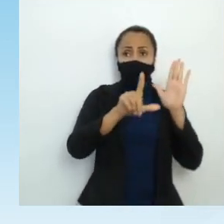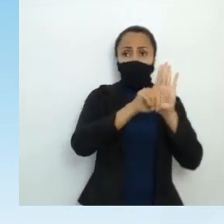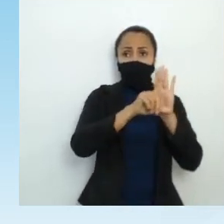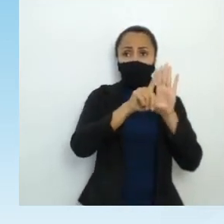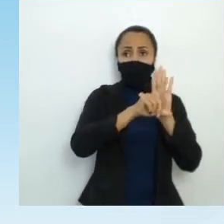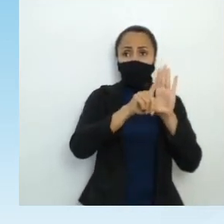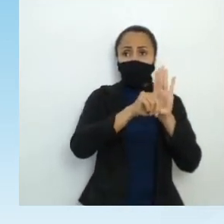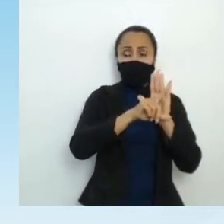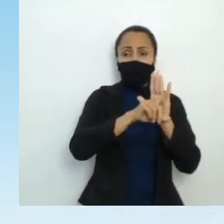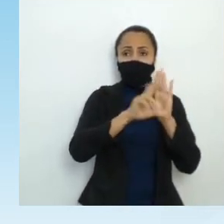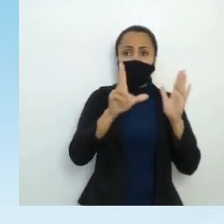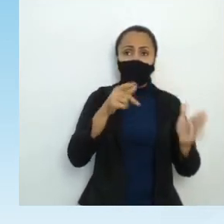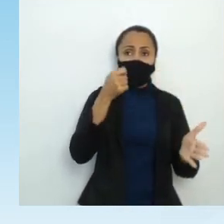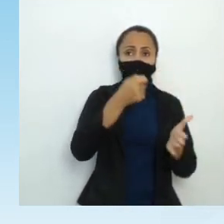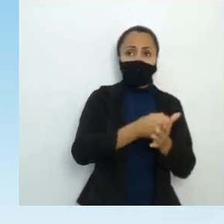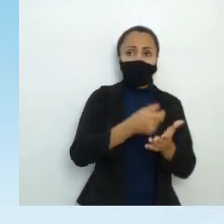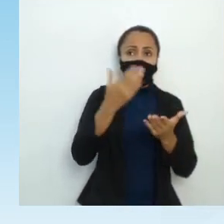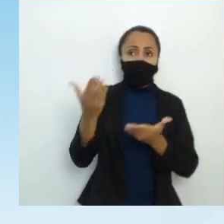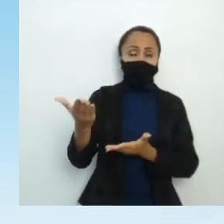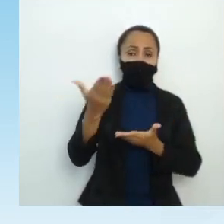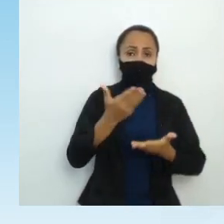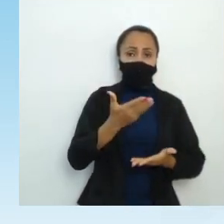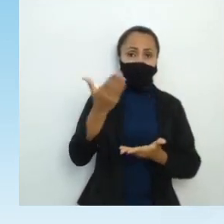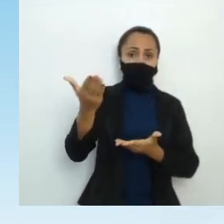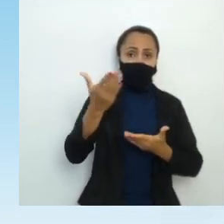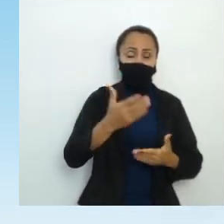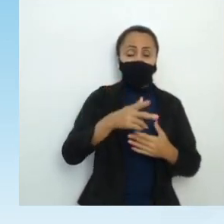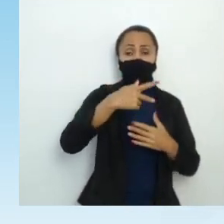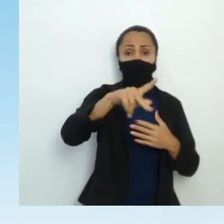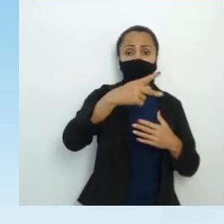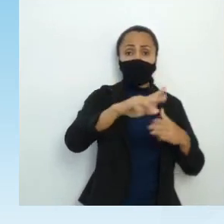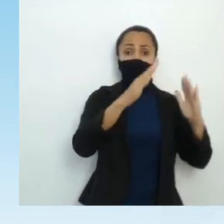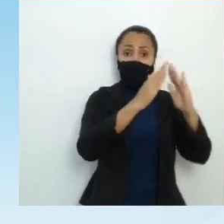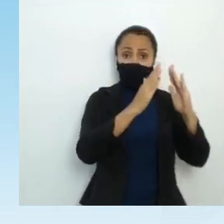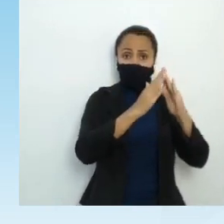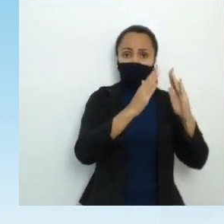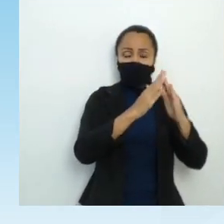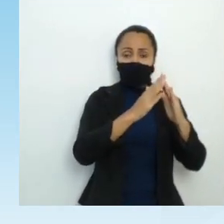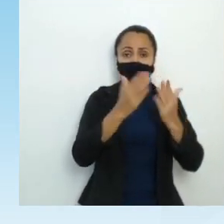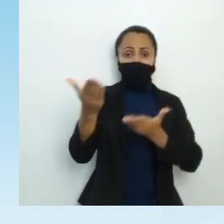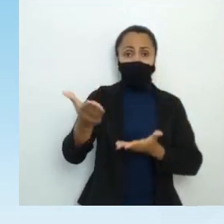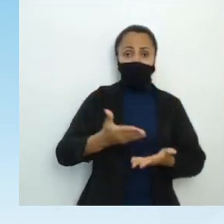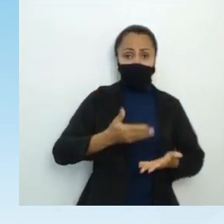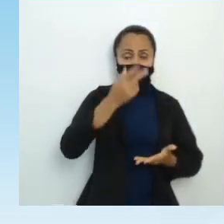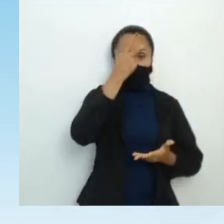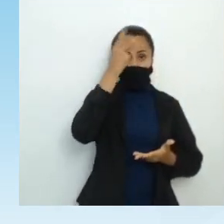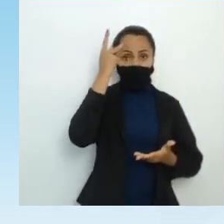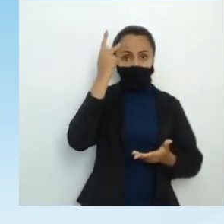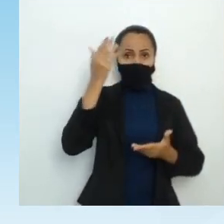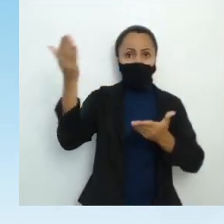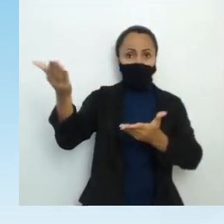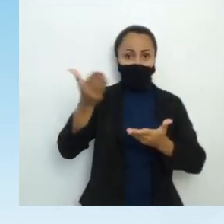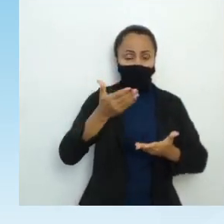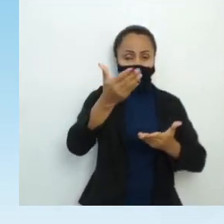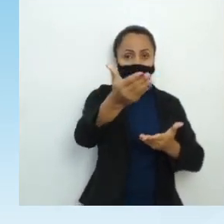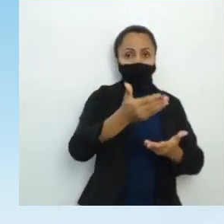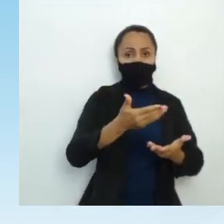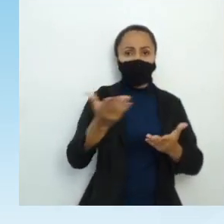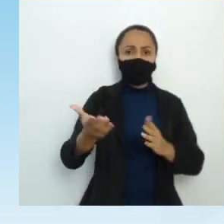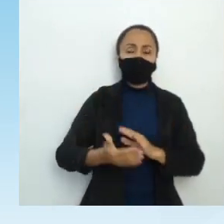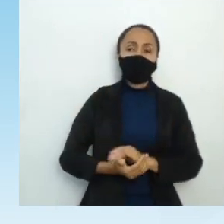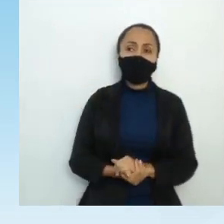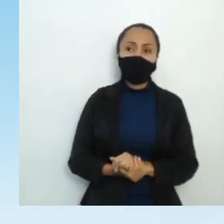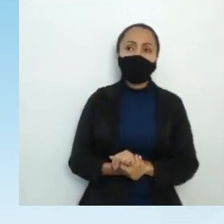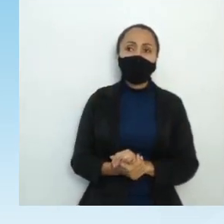todo mundo receber as tropas na sua casa, mesmo que as tropas fossem meio que contra você, você tinha a obrigação de aquartelar. A lei do selo, que